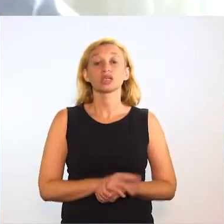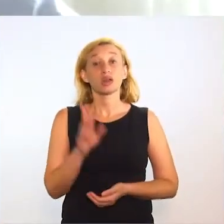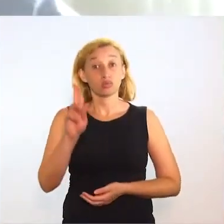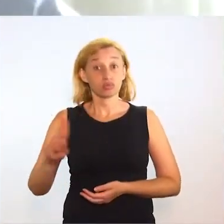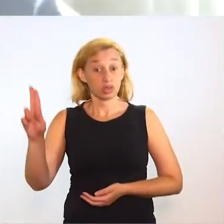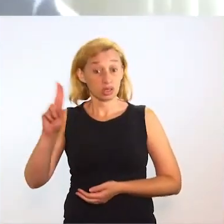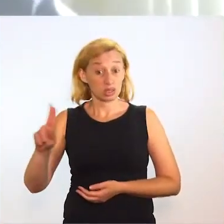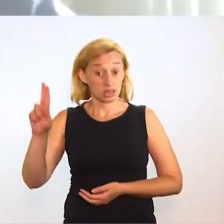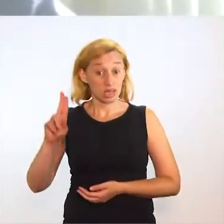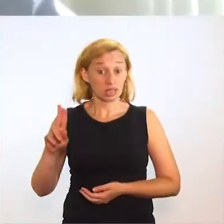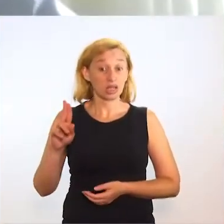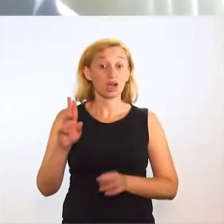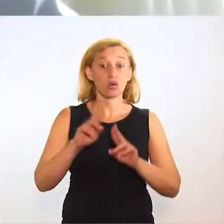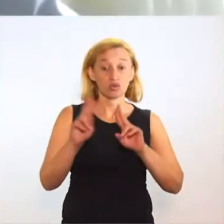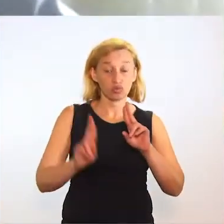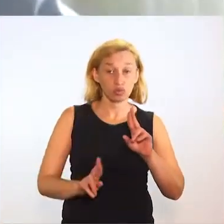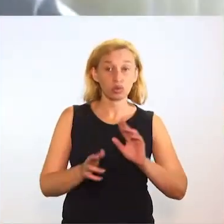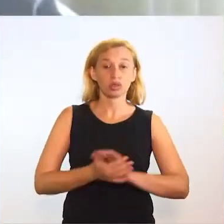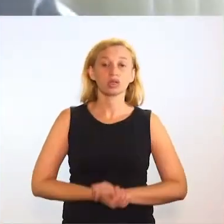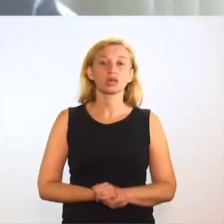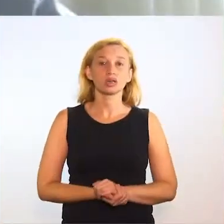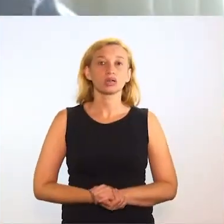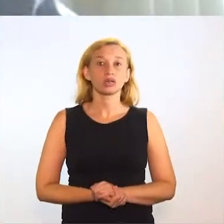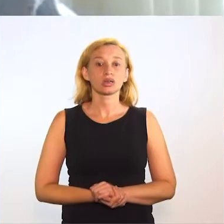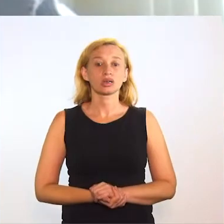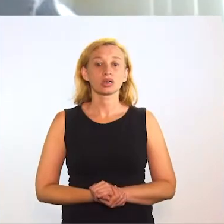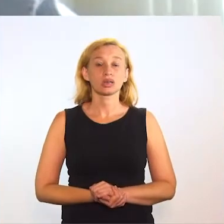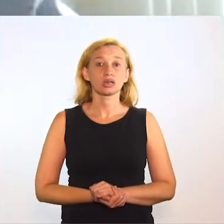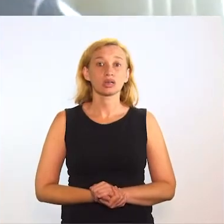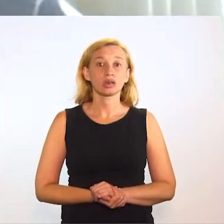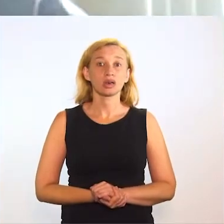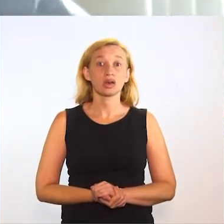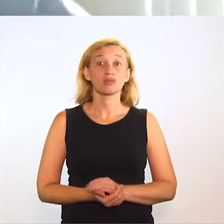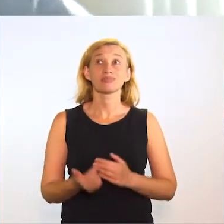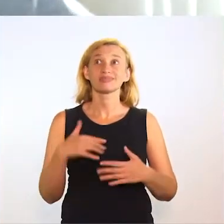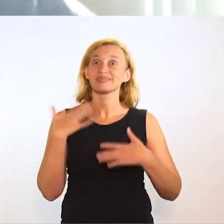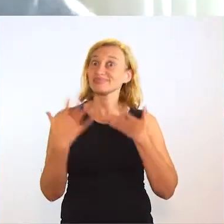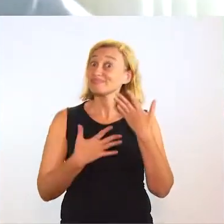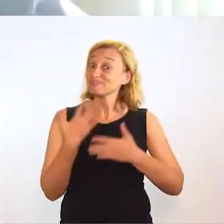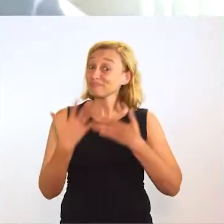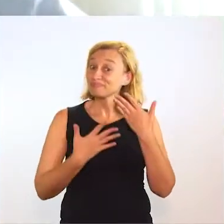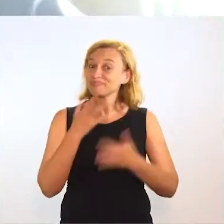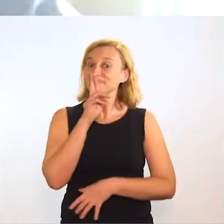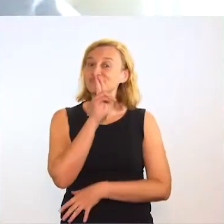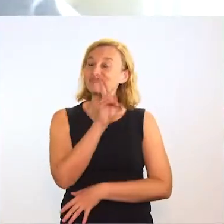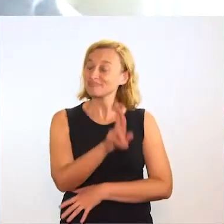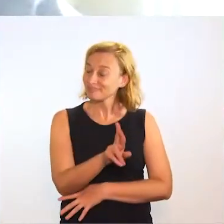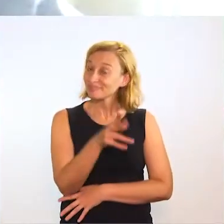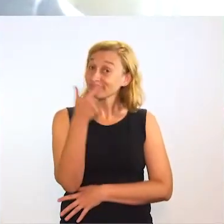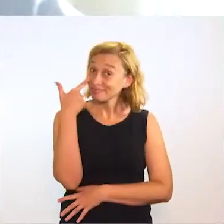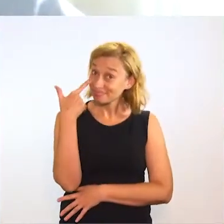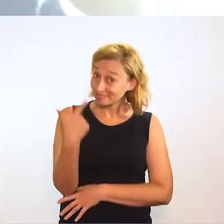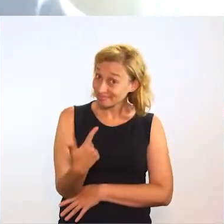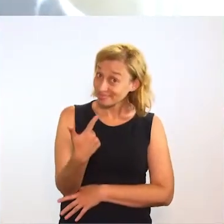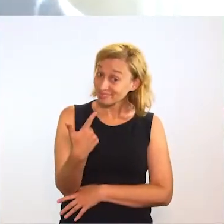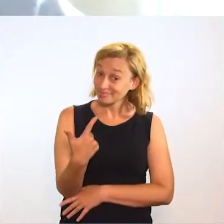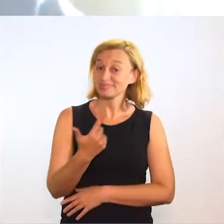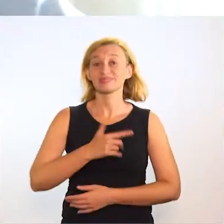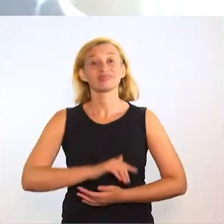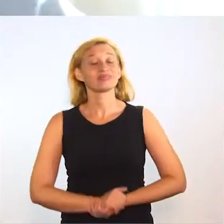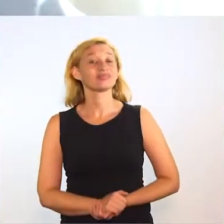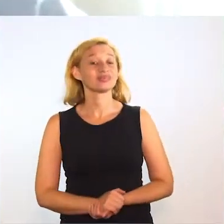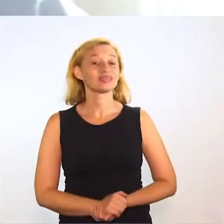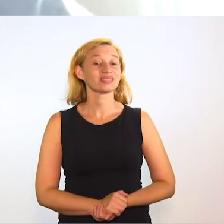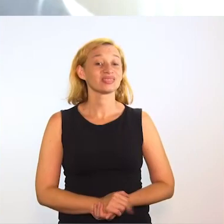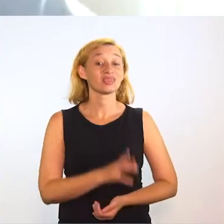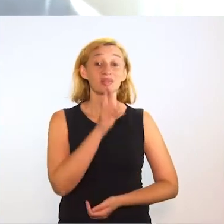com os professores da universidade, da UFRJ, e eu fiquei muito contente com o resultado que eu